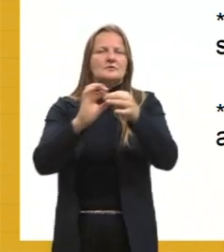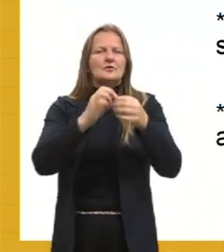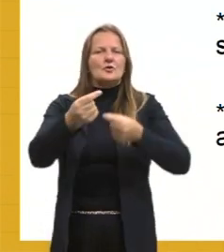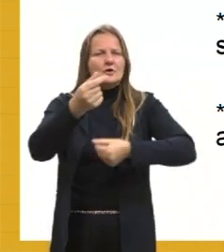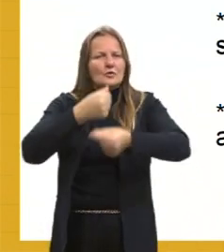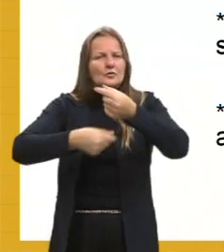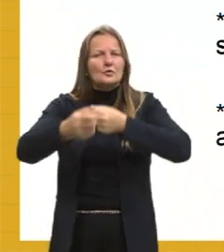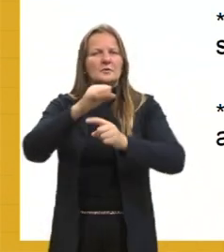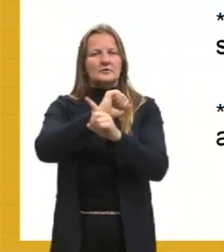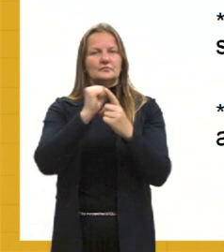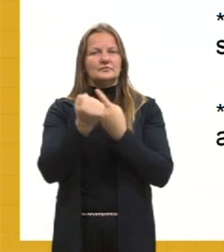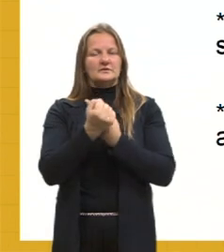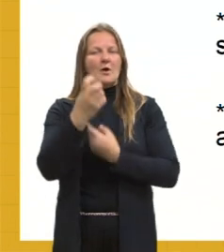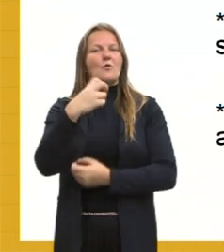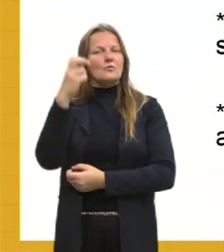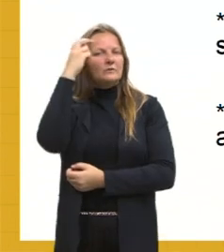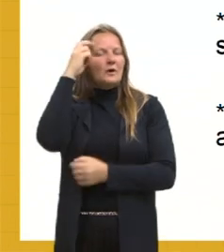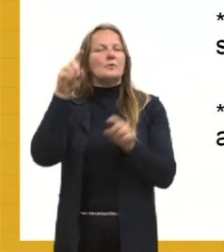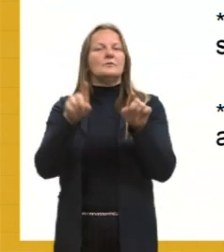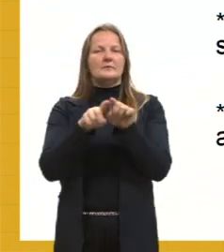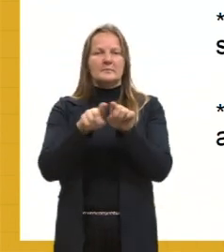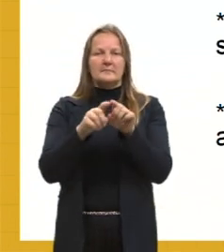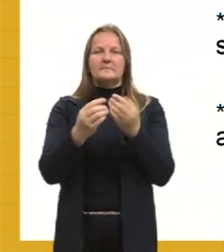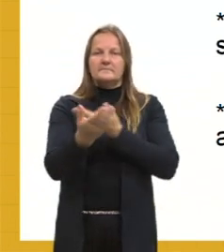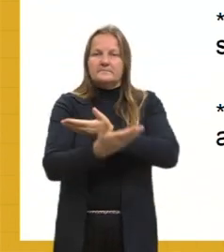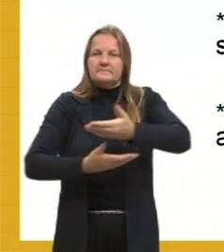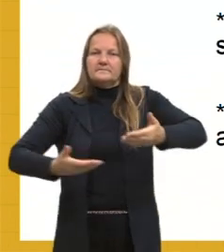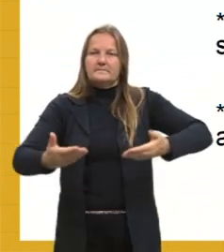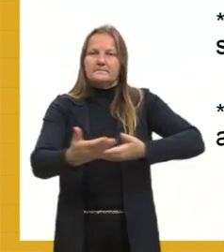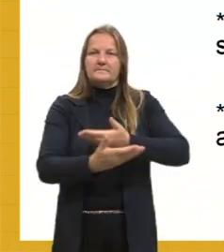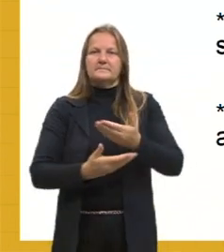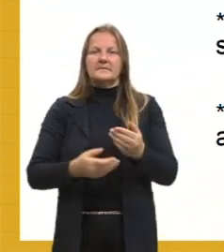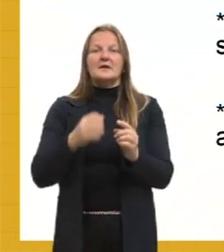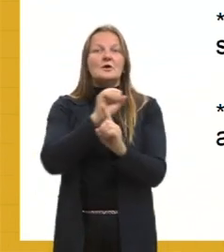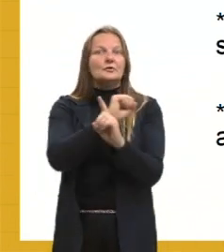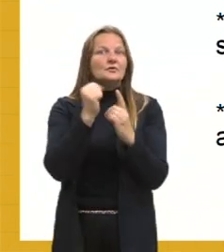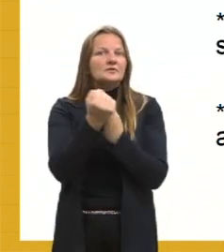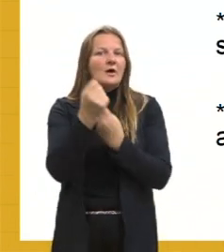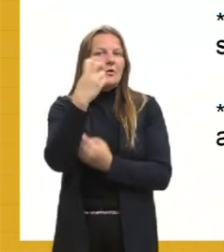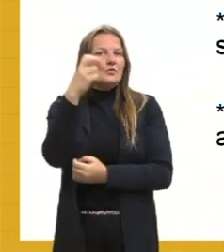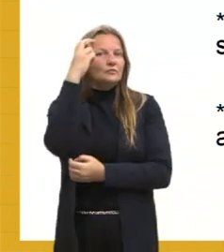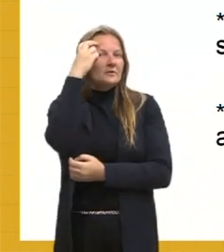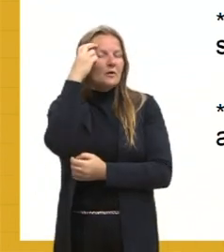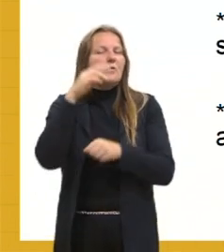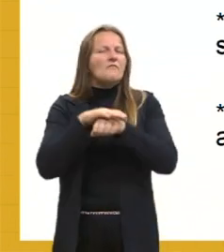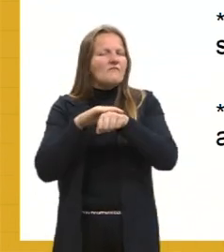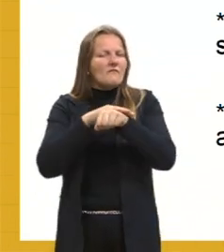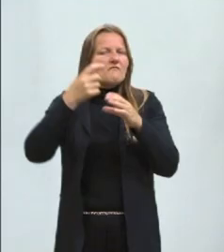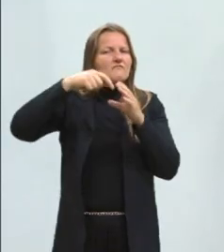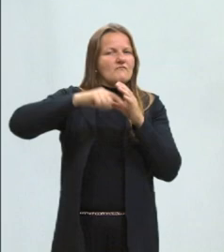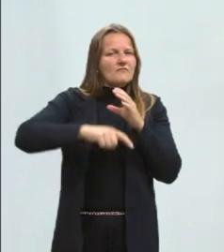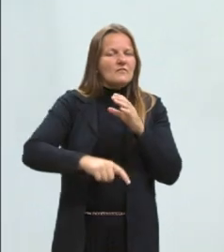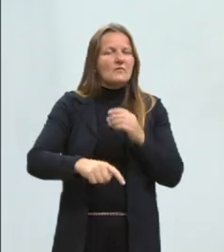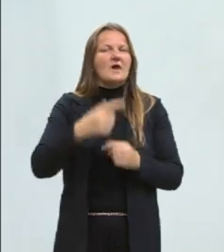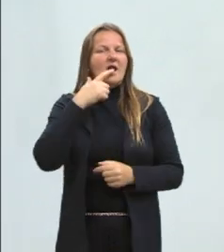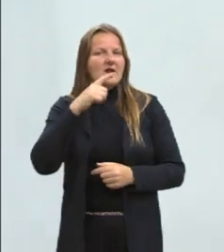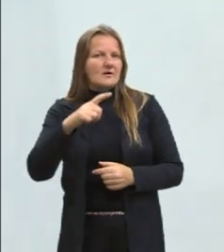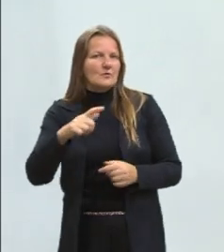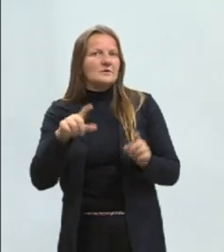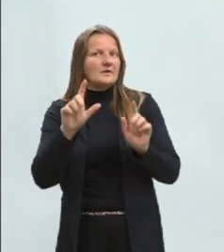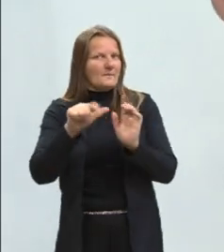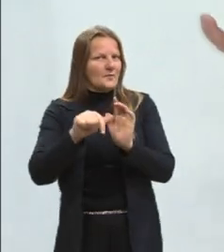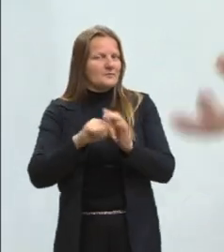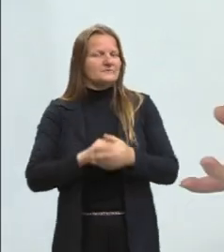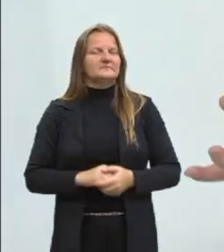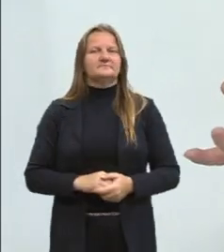social e cultural tá aí aqui nessa questão social e cultural a gente vai conversar bastante sobre as línguas tá